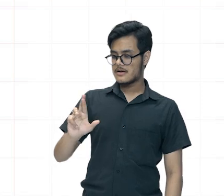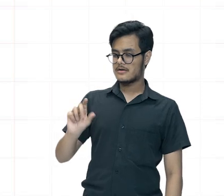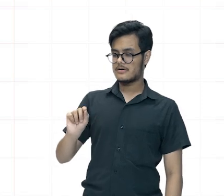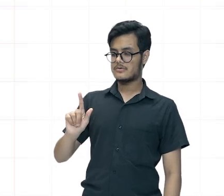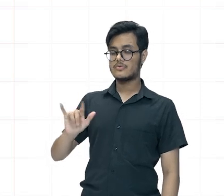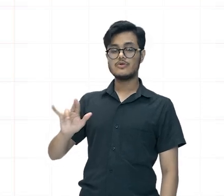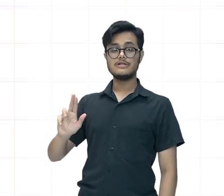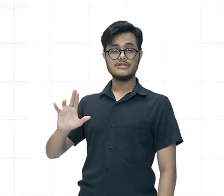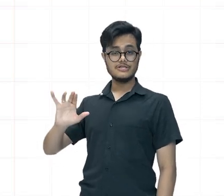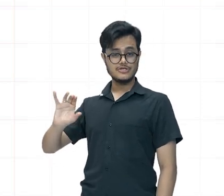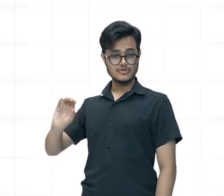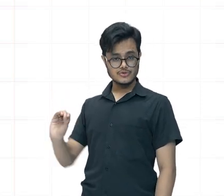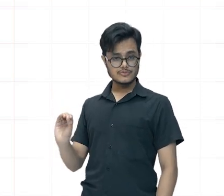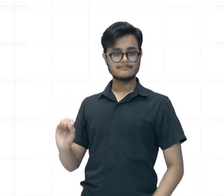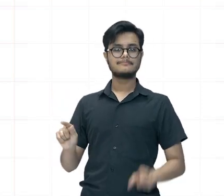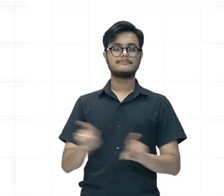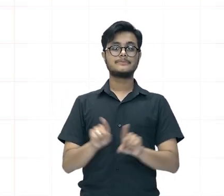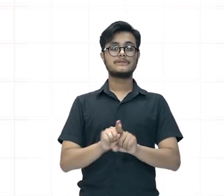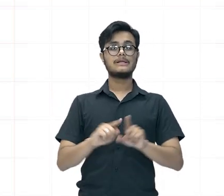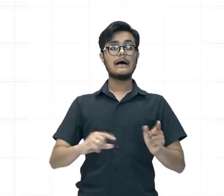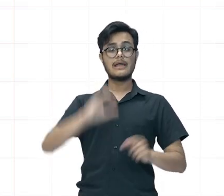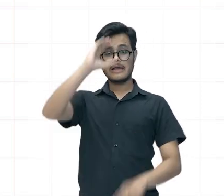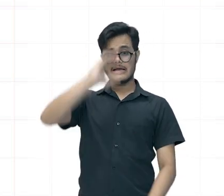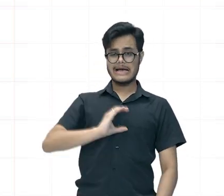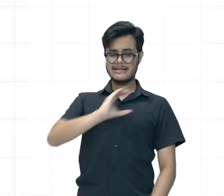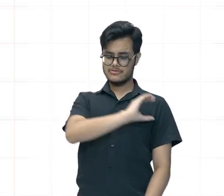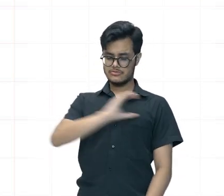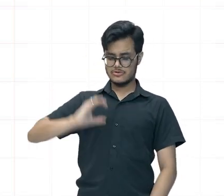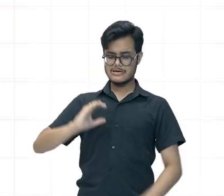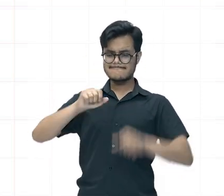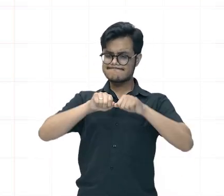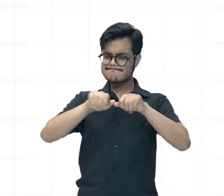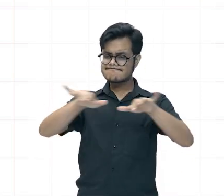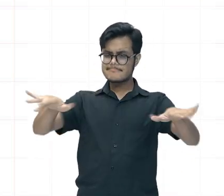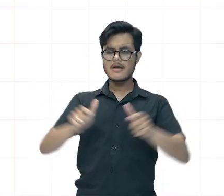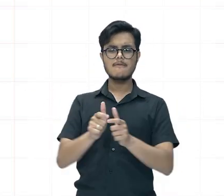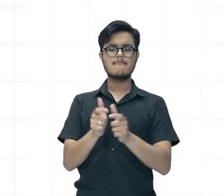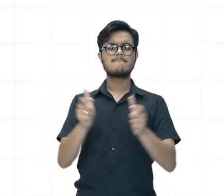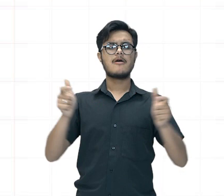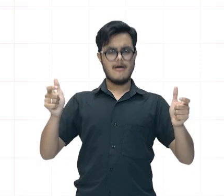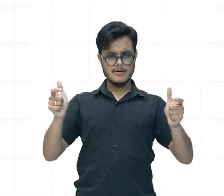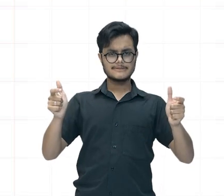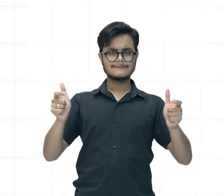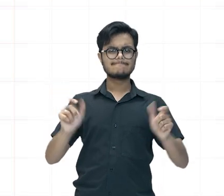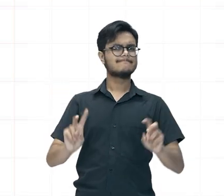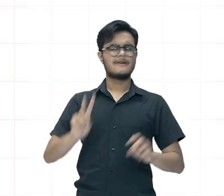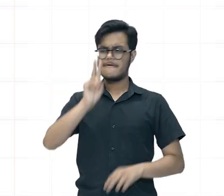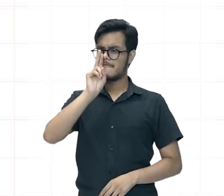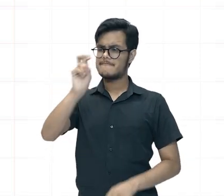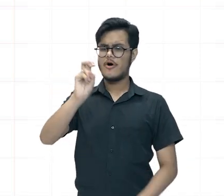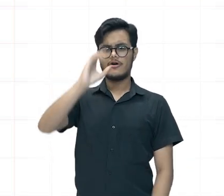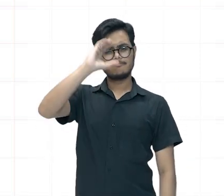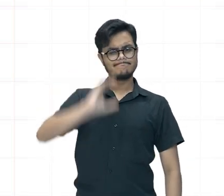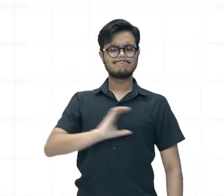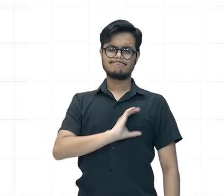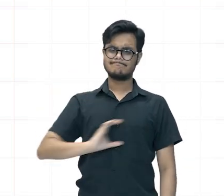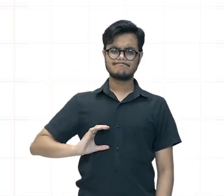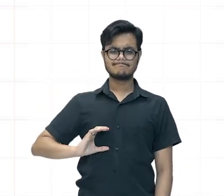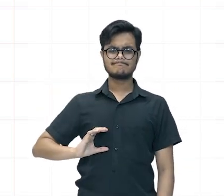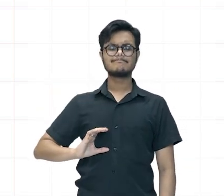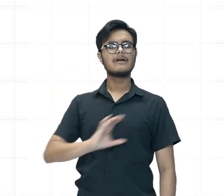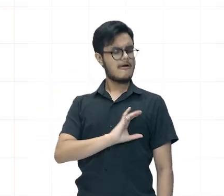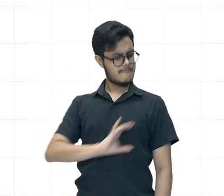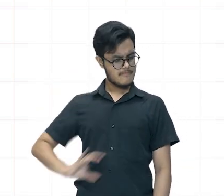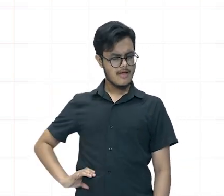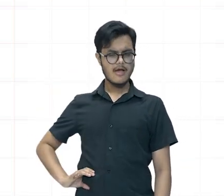dos Francos, que é também conhecido como Império Carolíngio. A gente tem também aí o fortalecimento, então, do catolicismo, mesmo